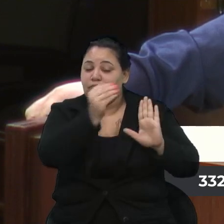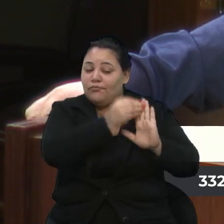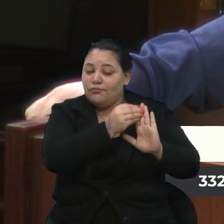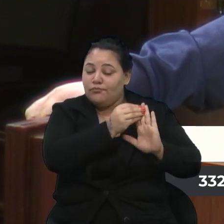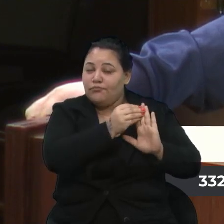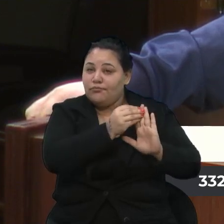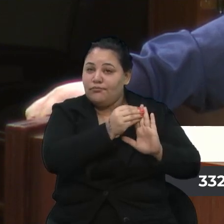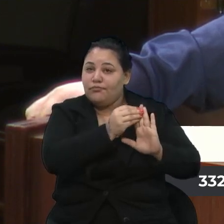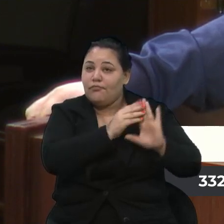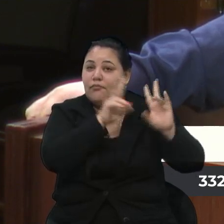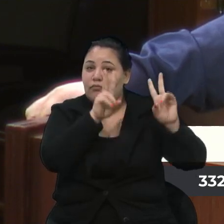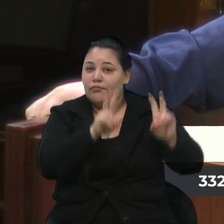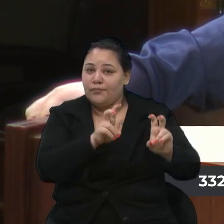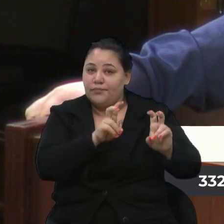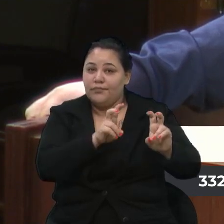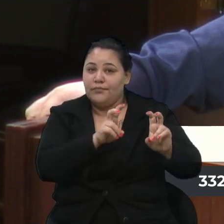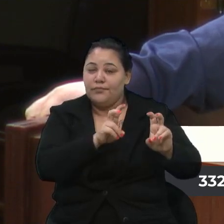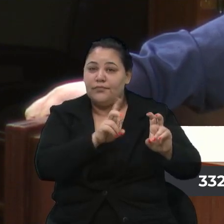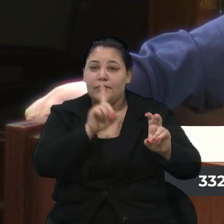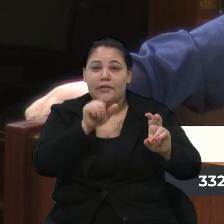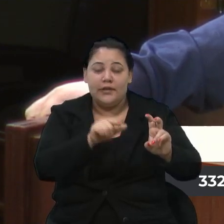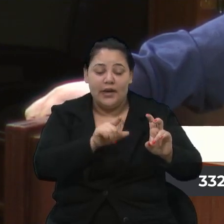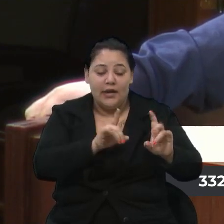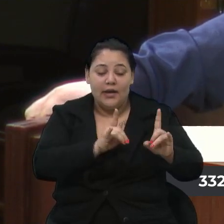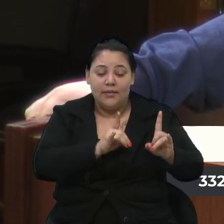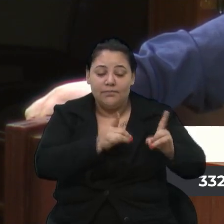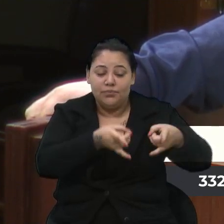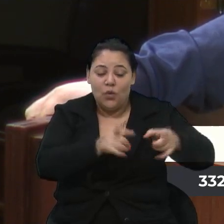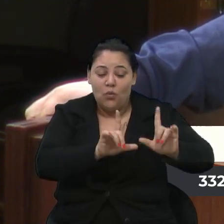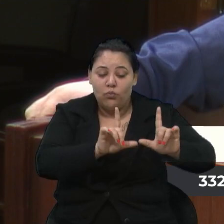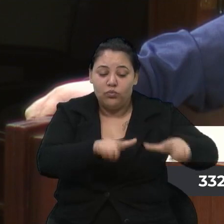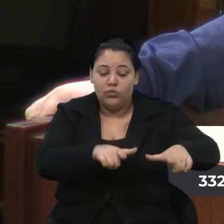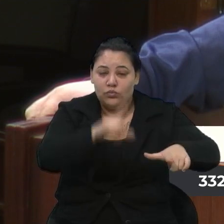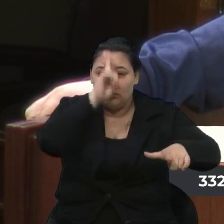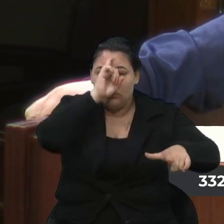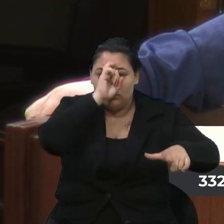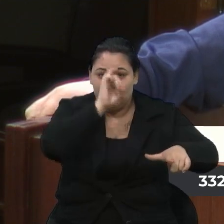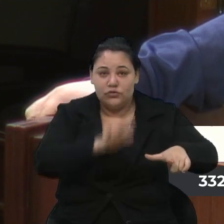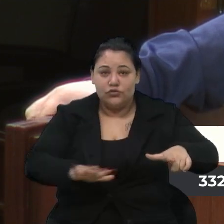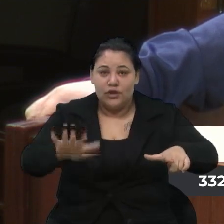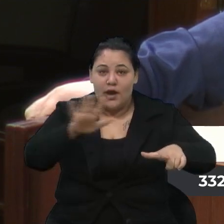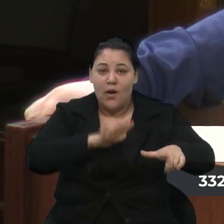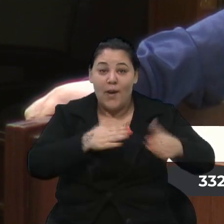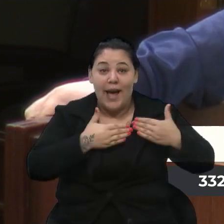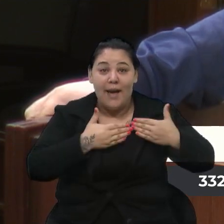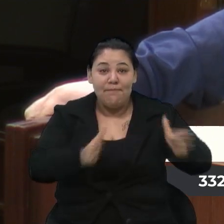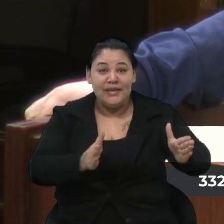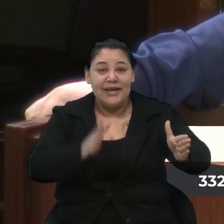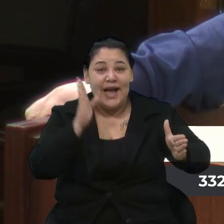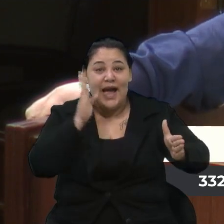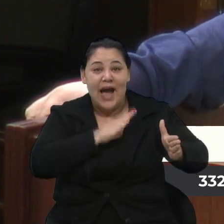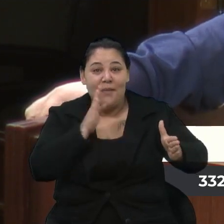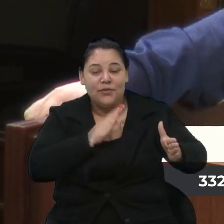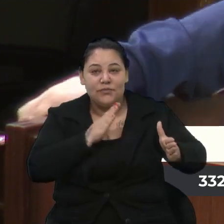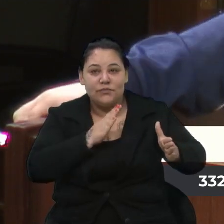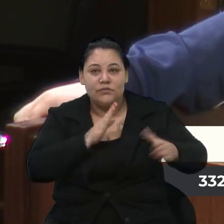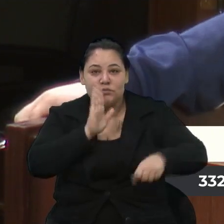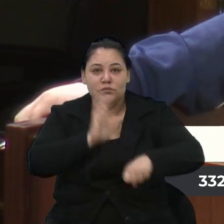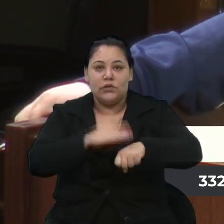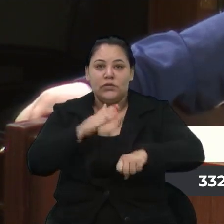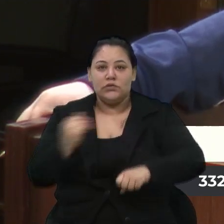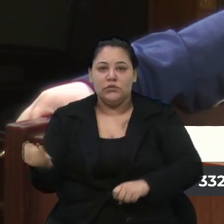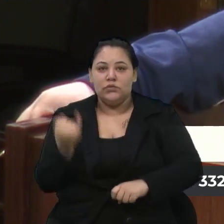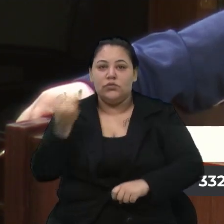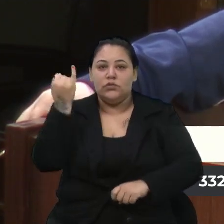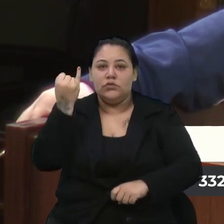que são os leitos do Hospital Geral, a abertura imediata dos leitos do Hospital Geral. Eu acho que o mais importante de tudo foi